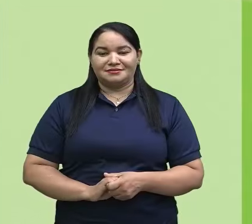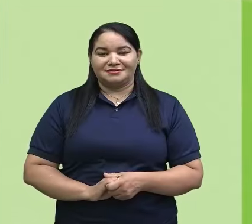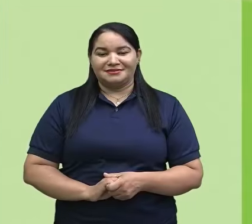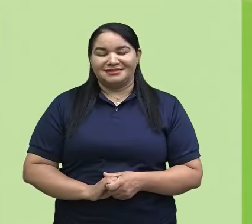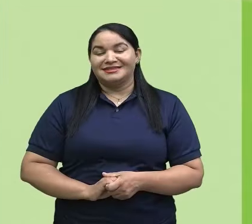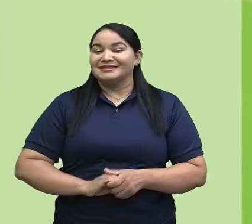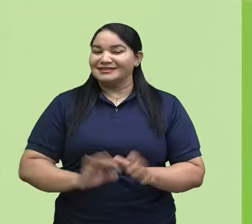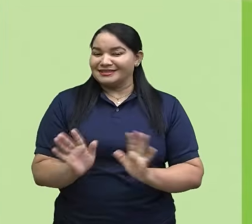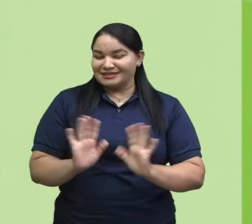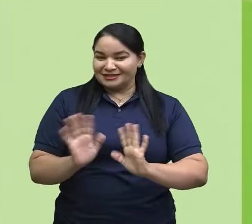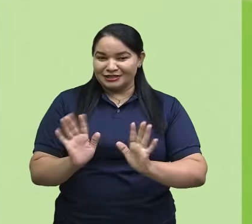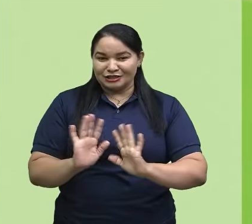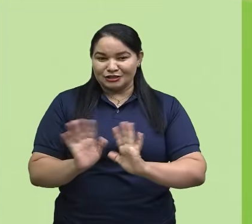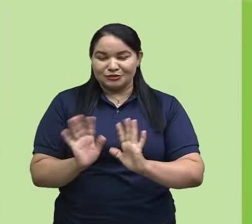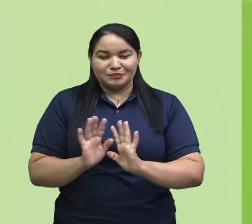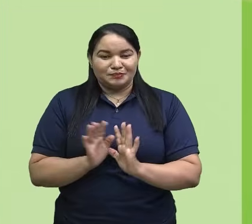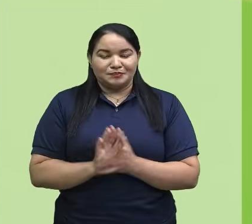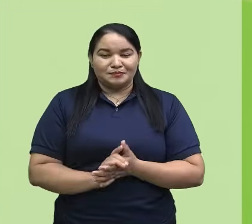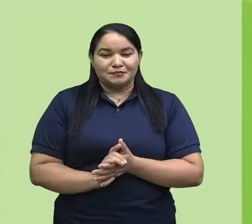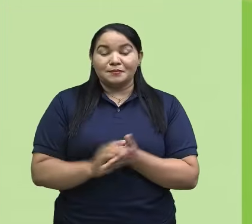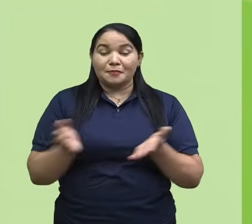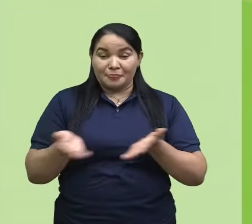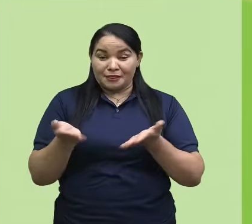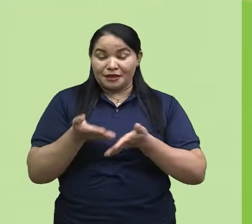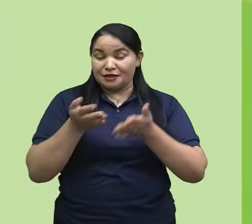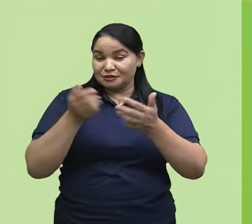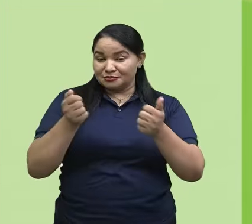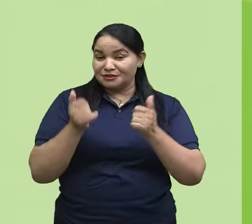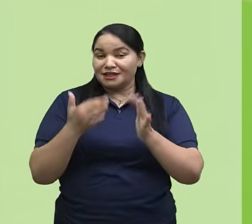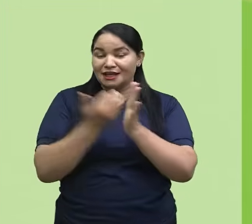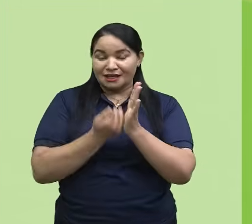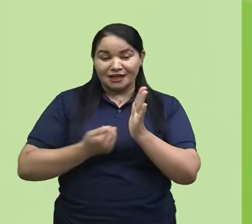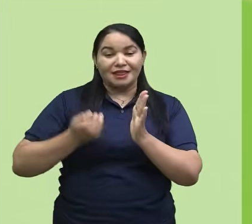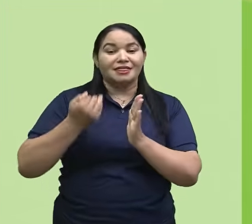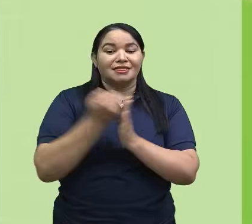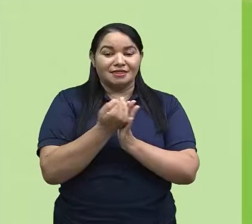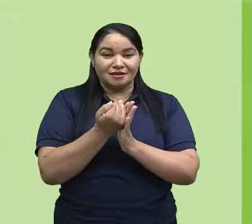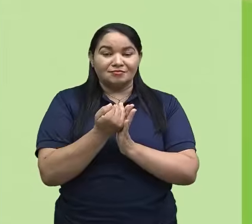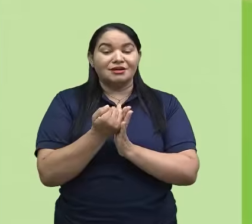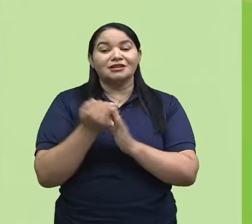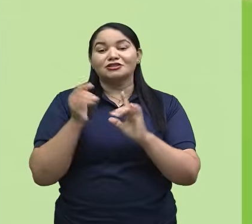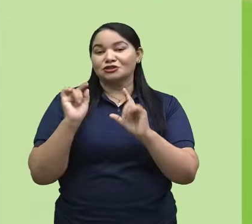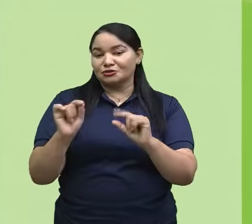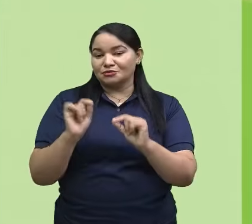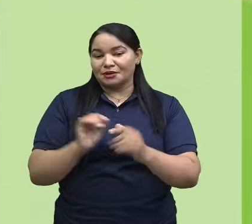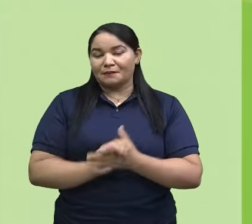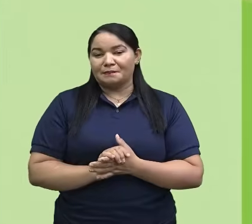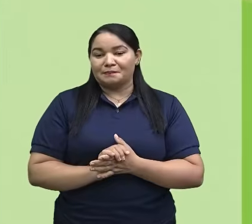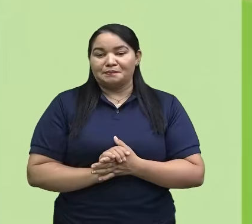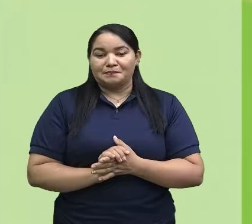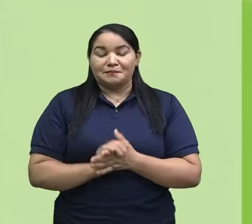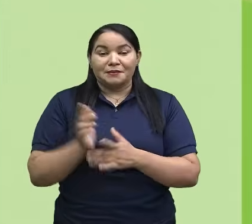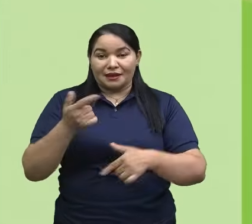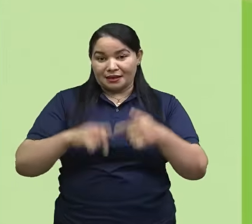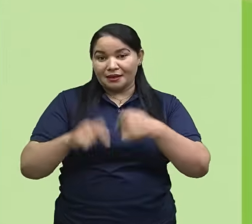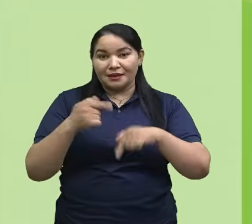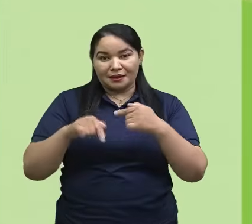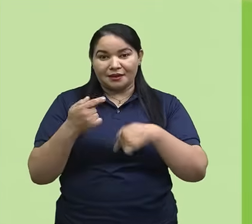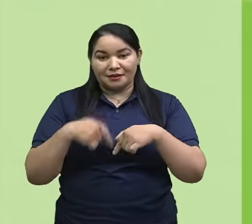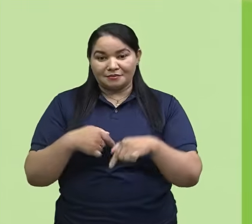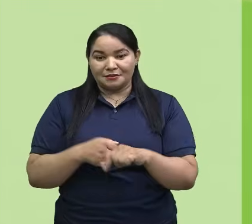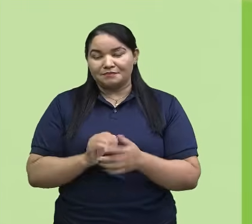Olá, queridos! Então, né, a gente vai falar um pouco mais aí sobre essa parte da química que é